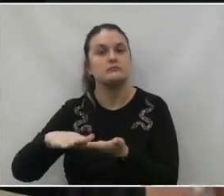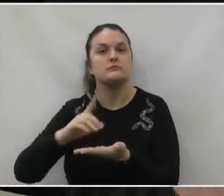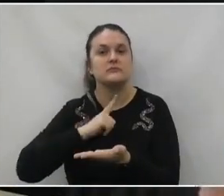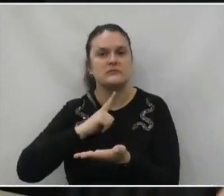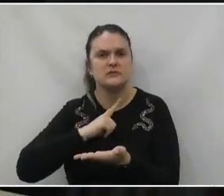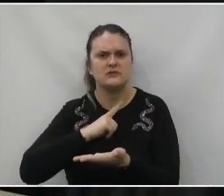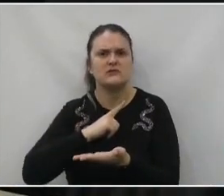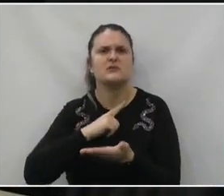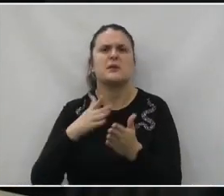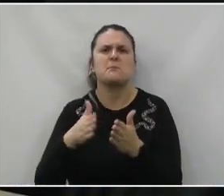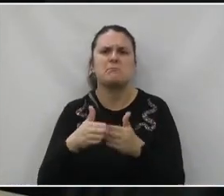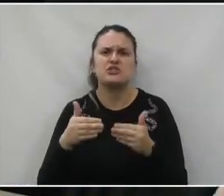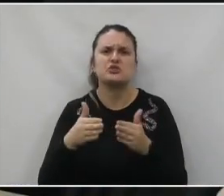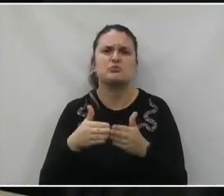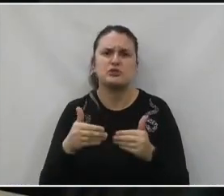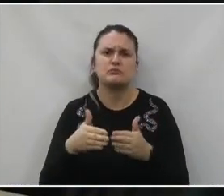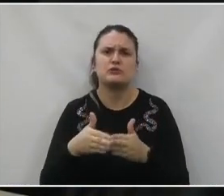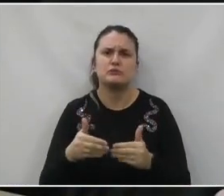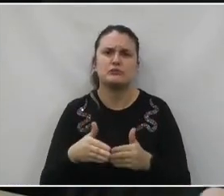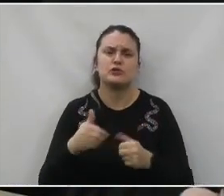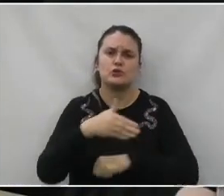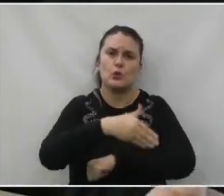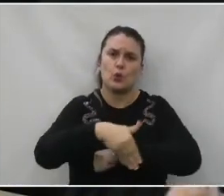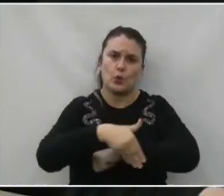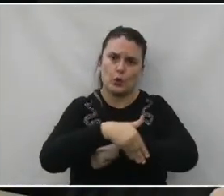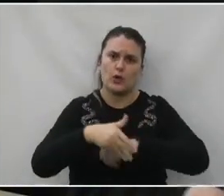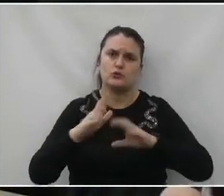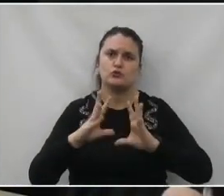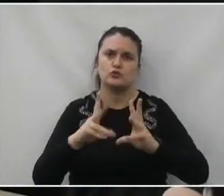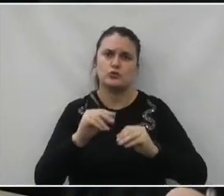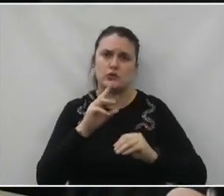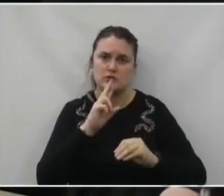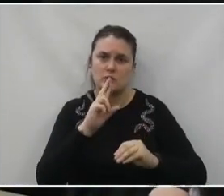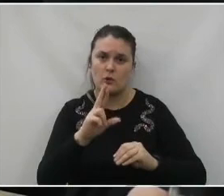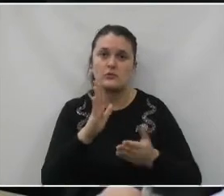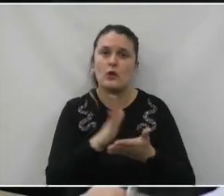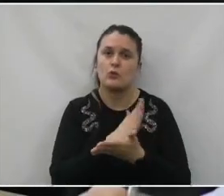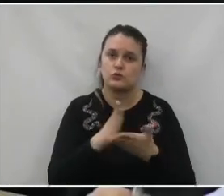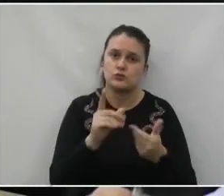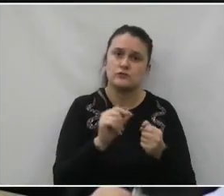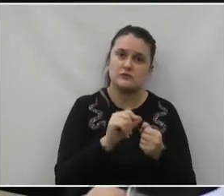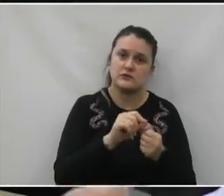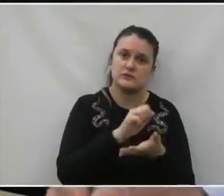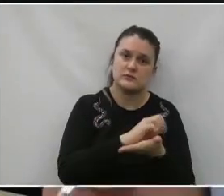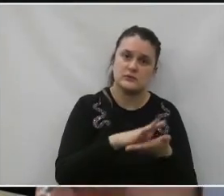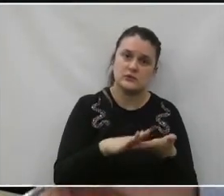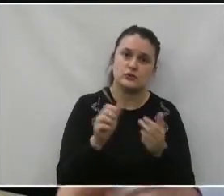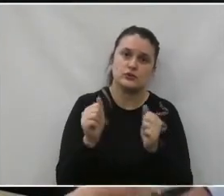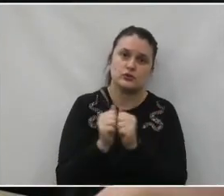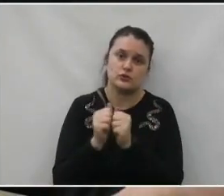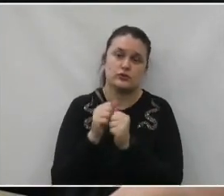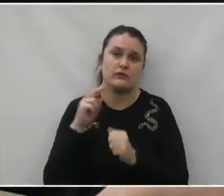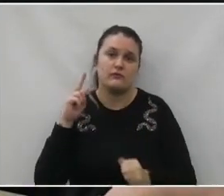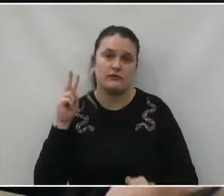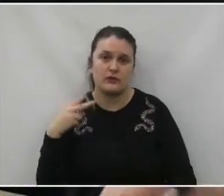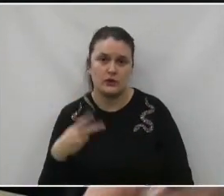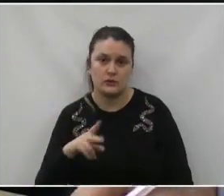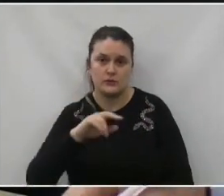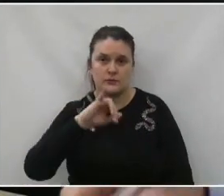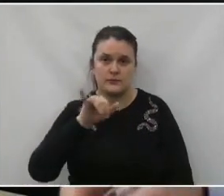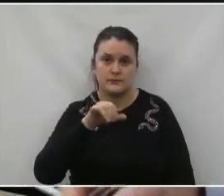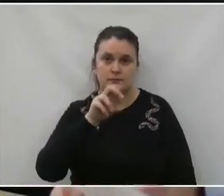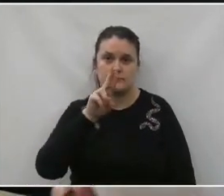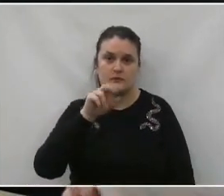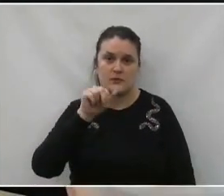aqui vários e vários pedidos e todos com respostas. Alguns deles foi feito em parceria com o vereador Juarez